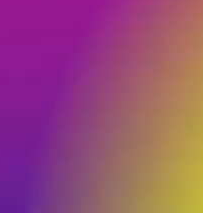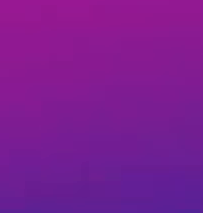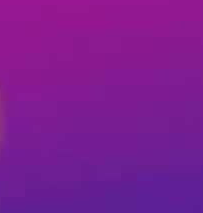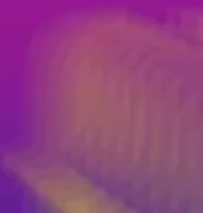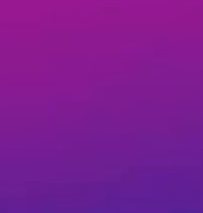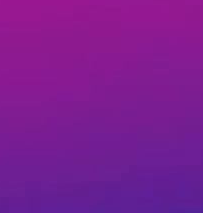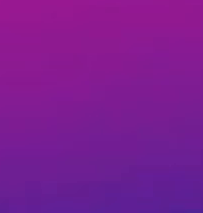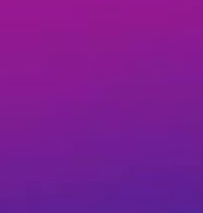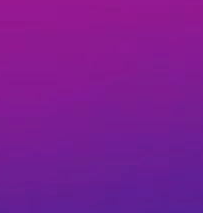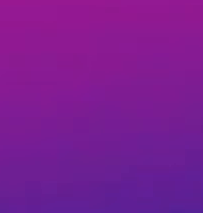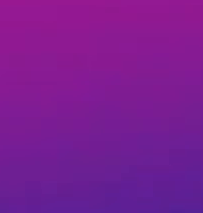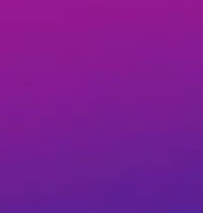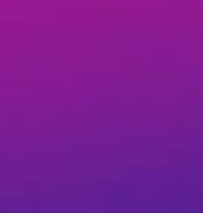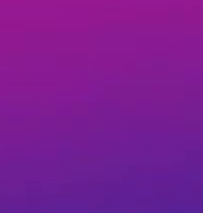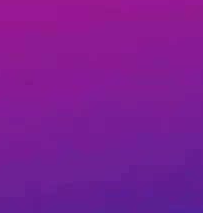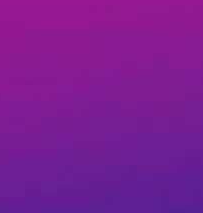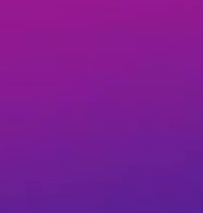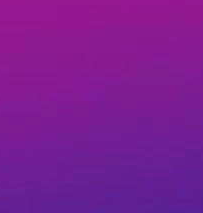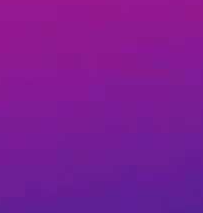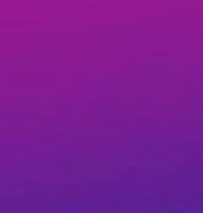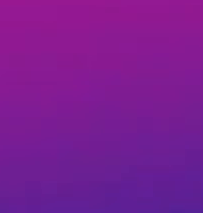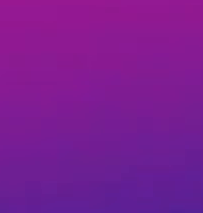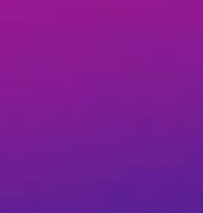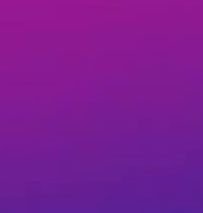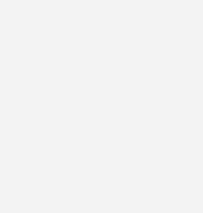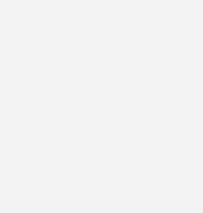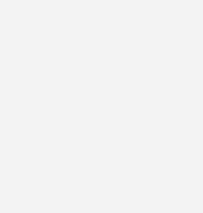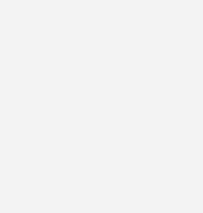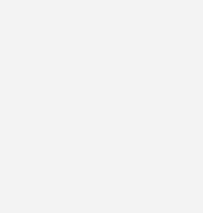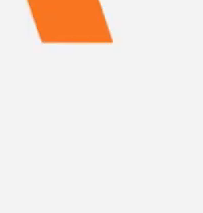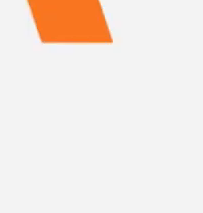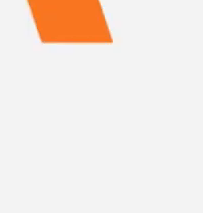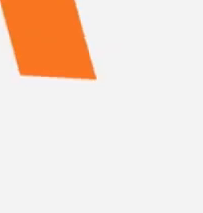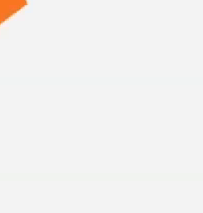muitas histórias um só coração